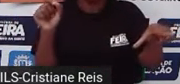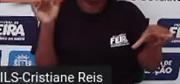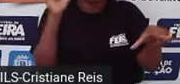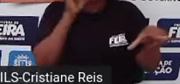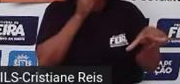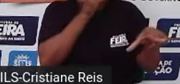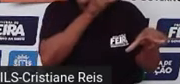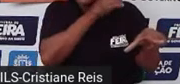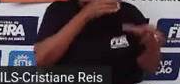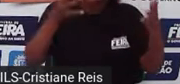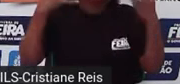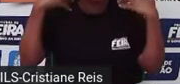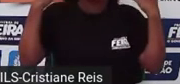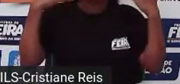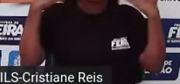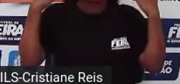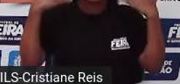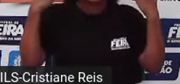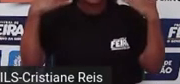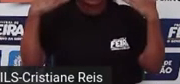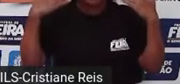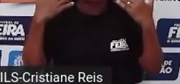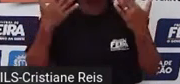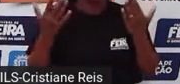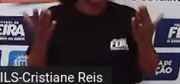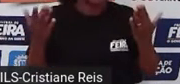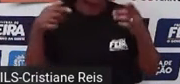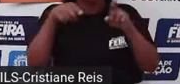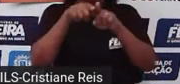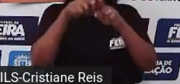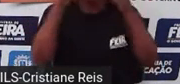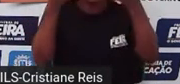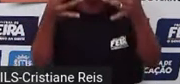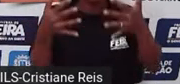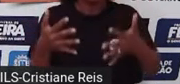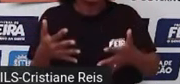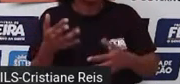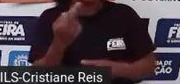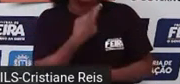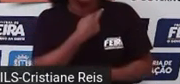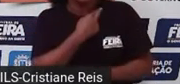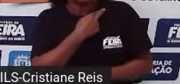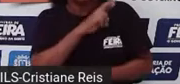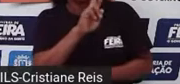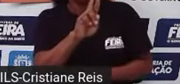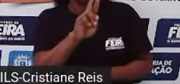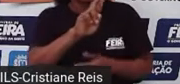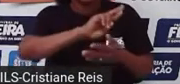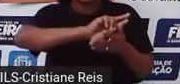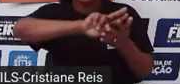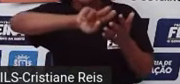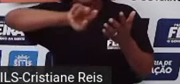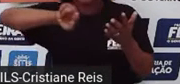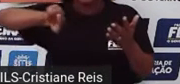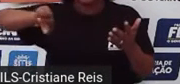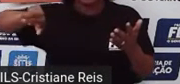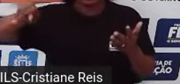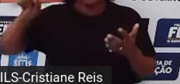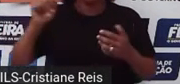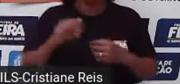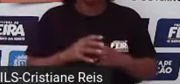diversos tipos de religião só para a gente entender assim mais ou menos a gente né Tem